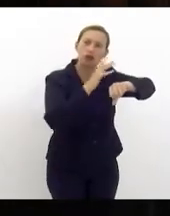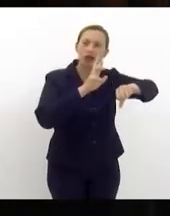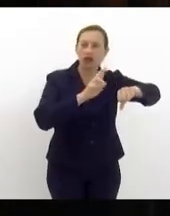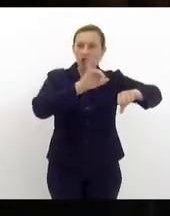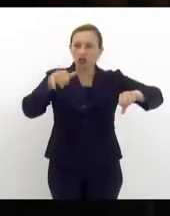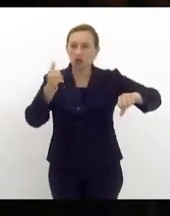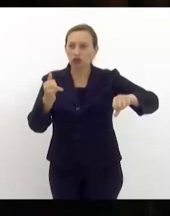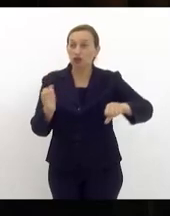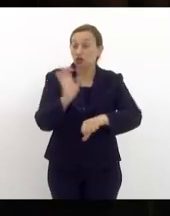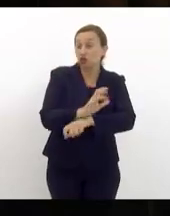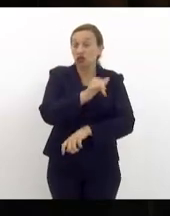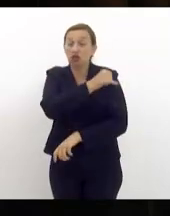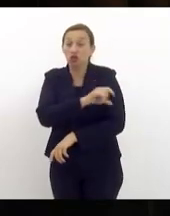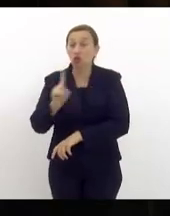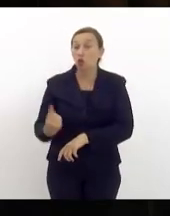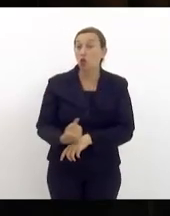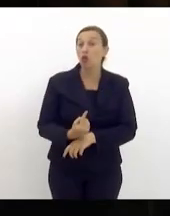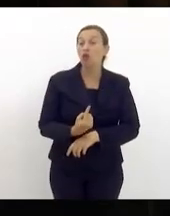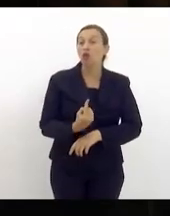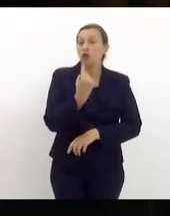Estado do Rio de Janeiro hoje